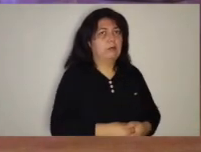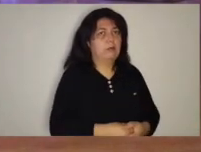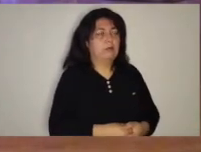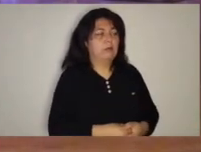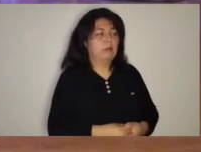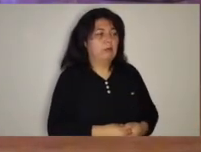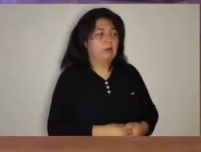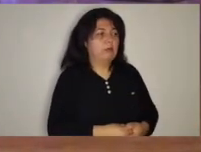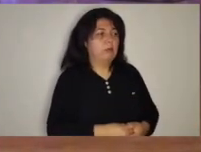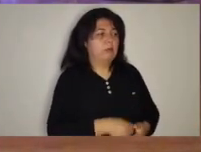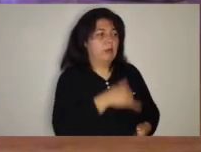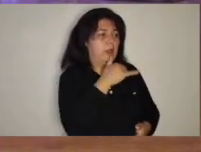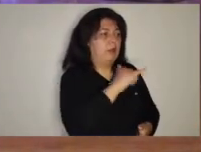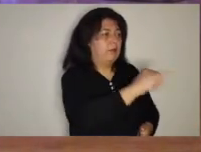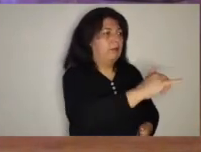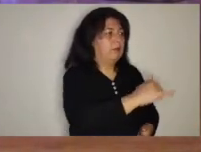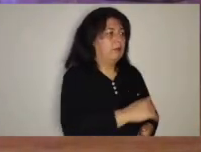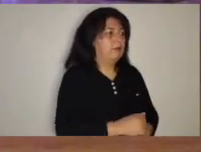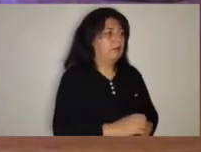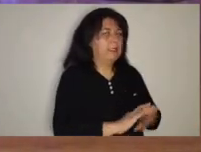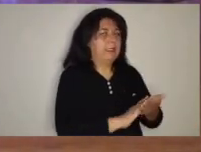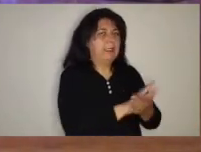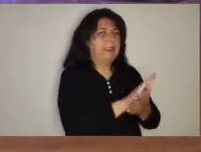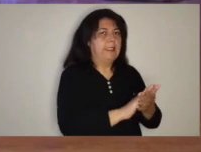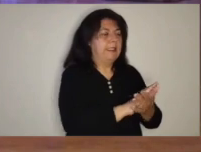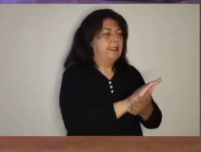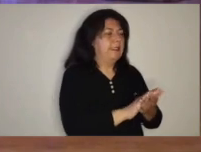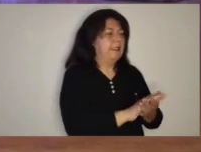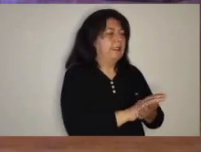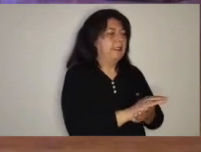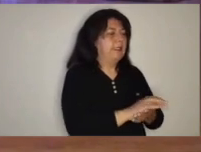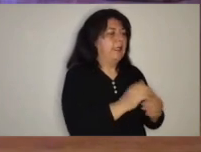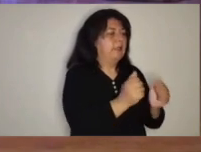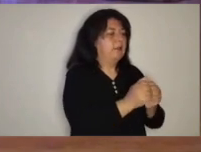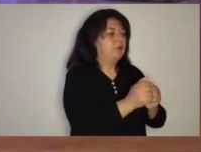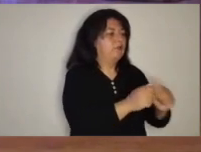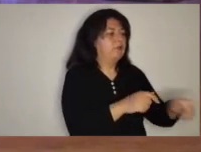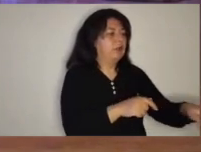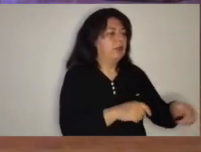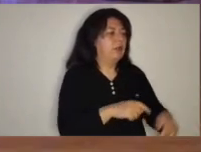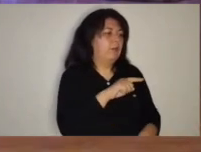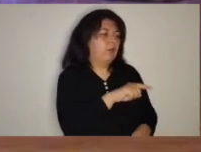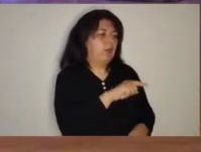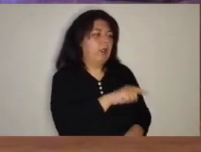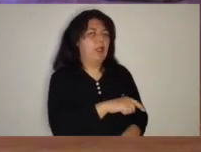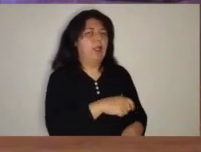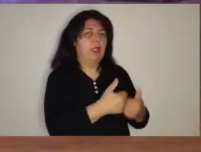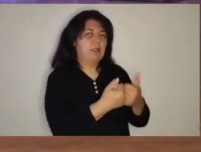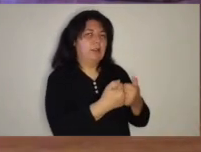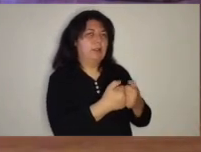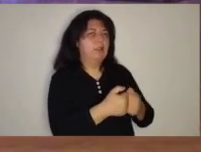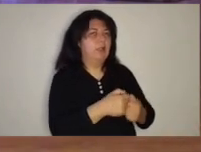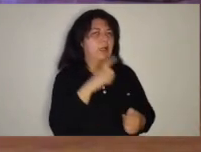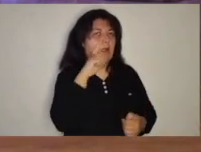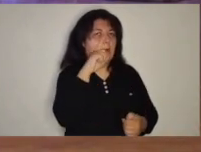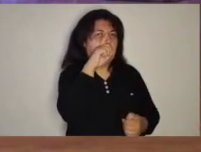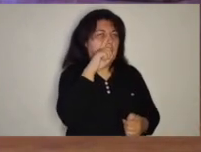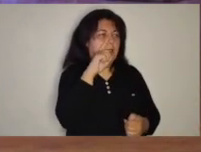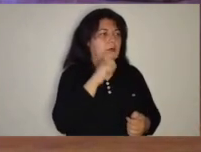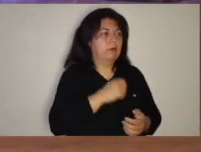entra aqui, porque o que está aqui é muito perigoso. E não soube aproveitar do que o Senhor tinha